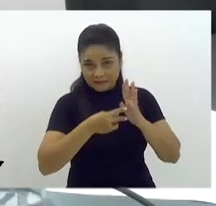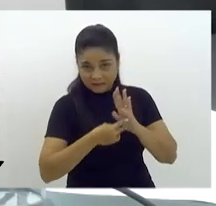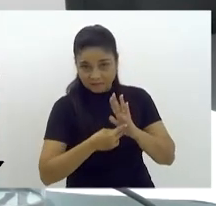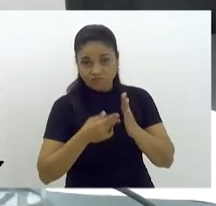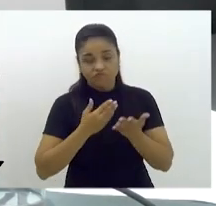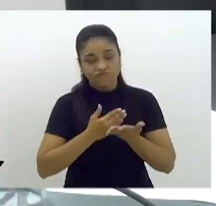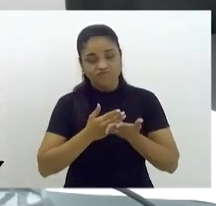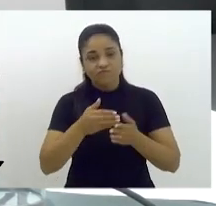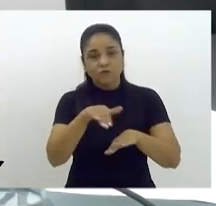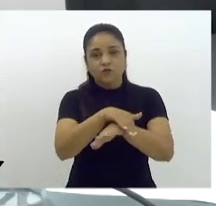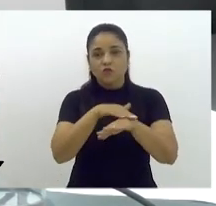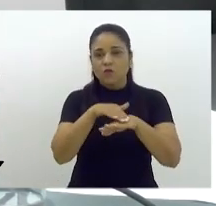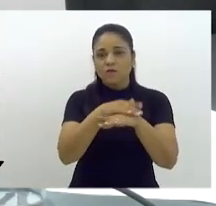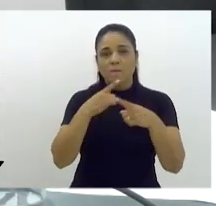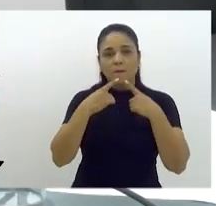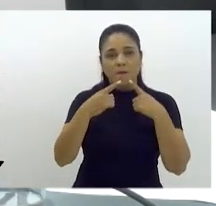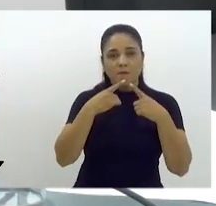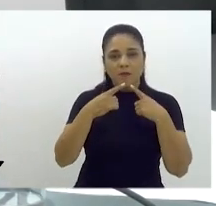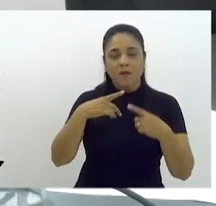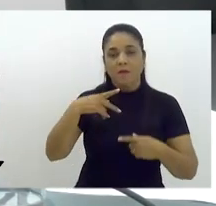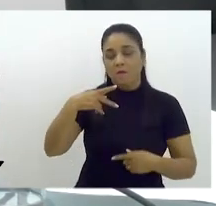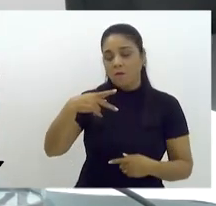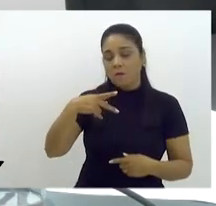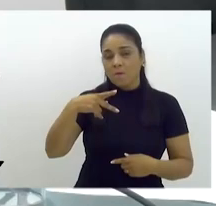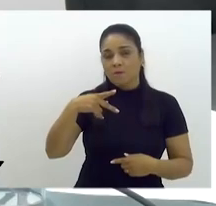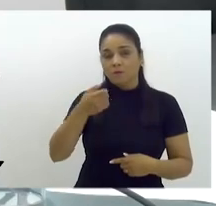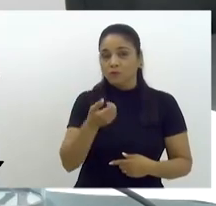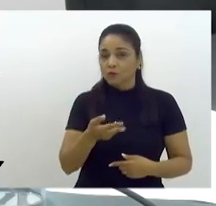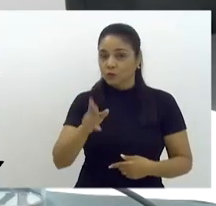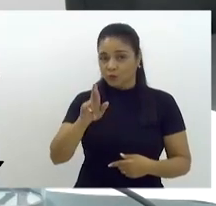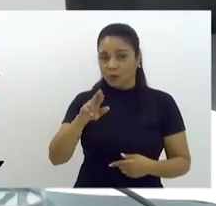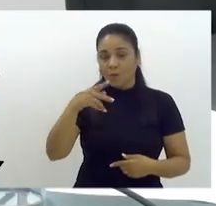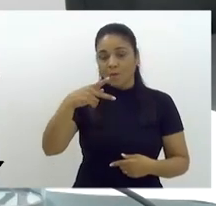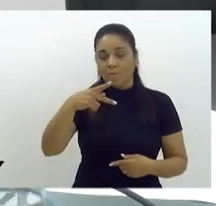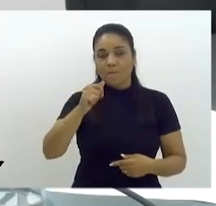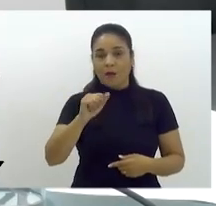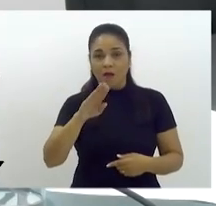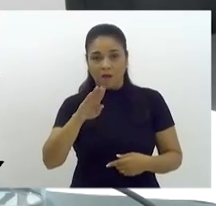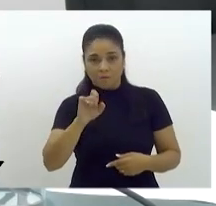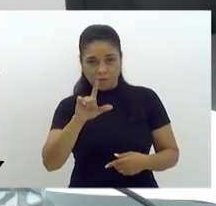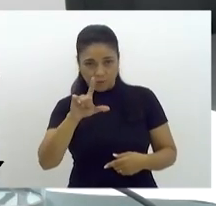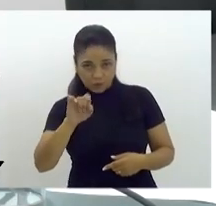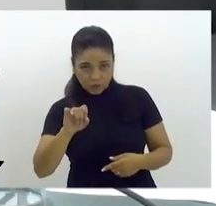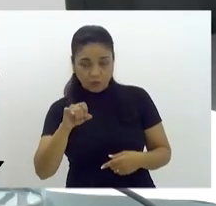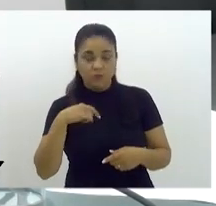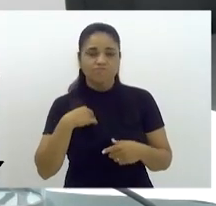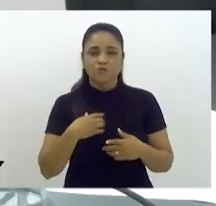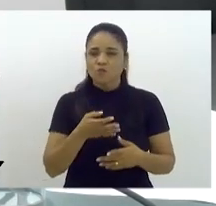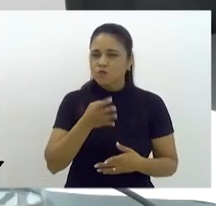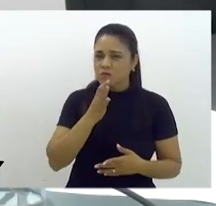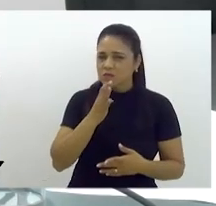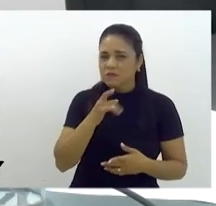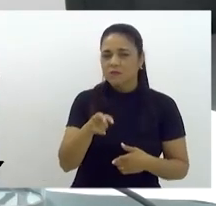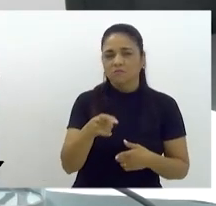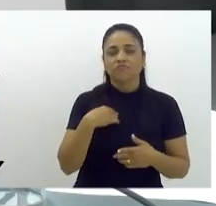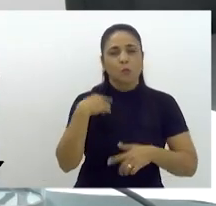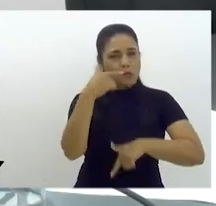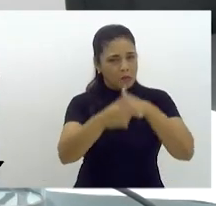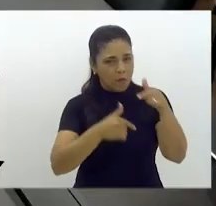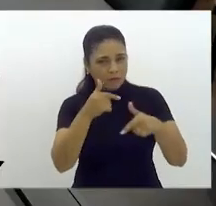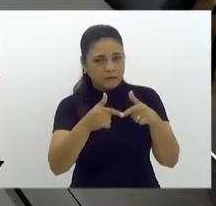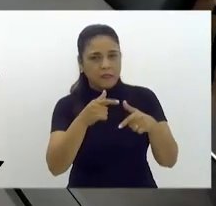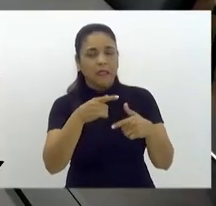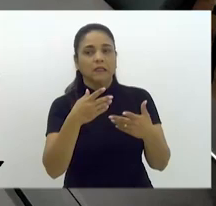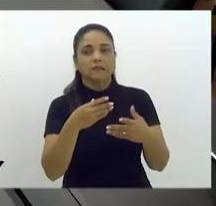com doutor Pablo que já tá um tempinho lá na drci né reconhecidamente pelo seu trabalho pedindo a ele que faça